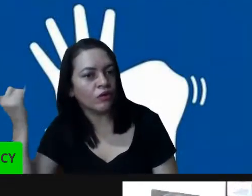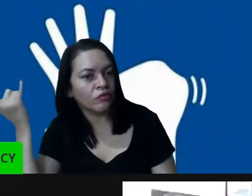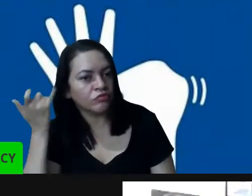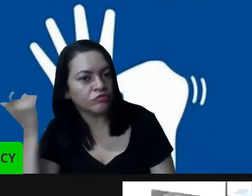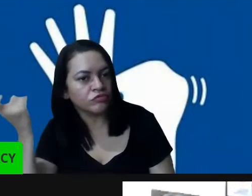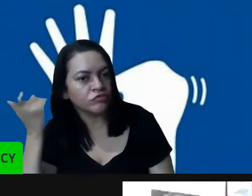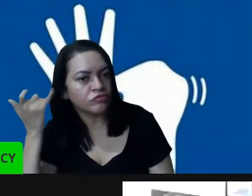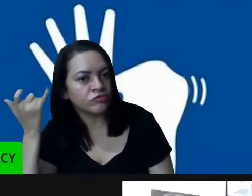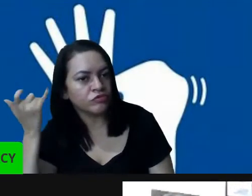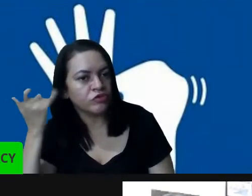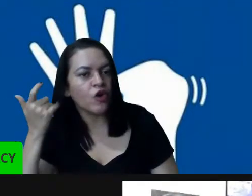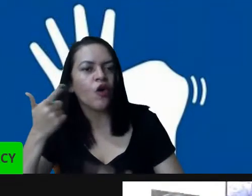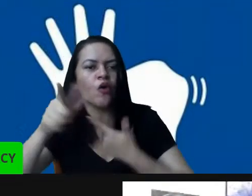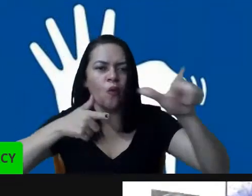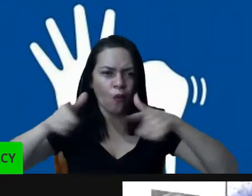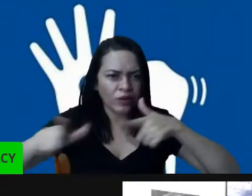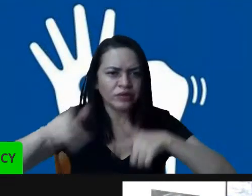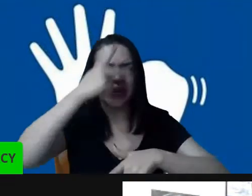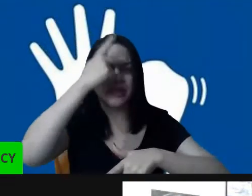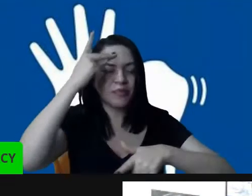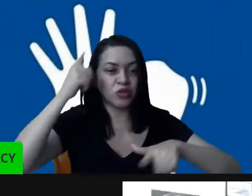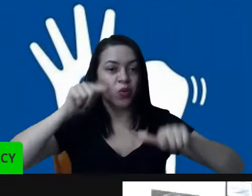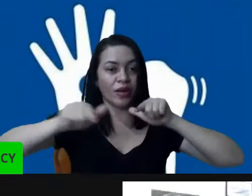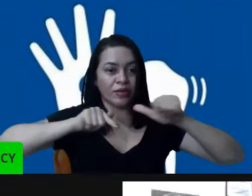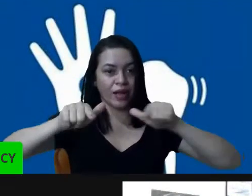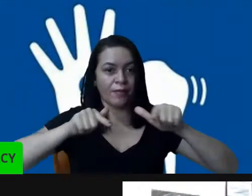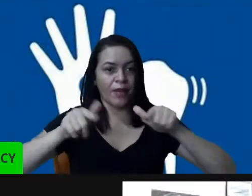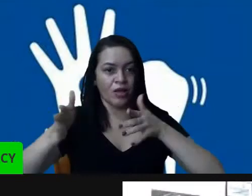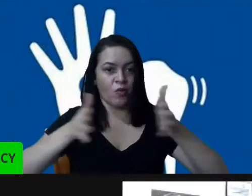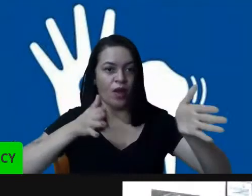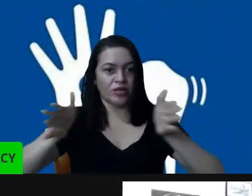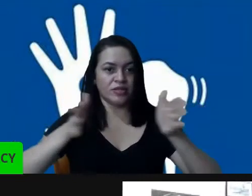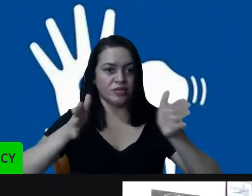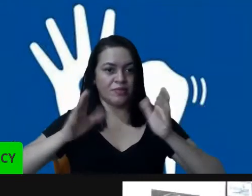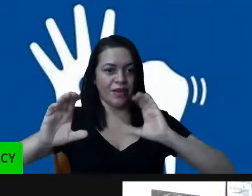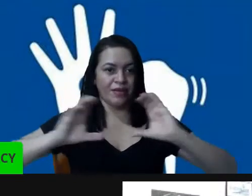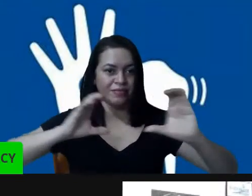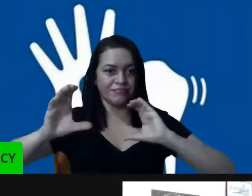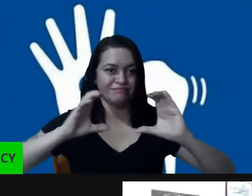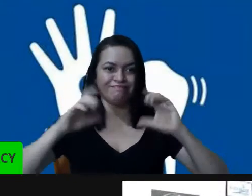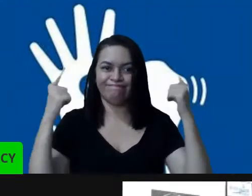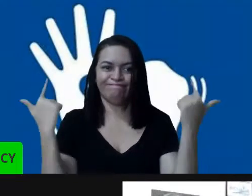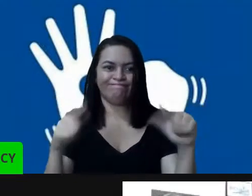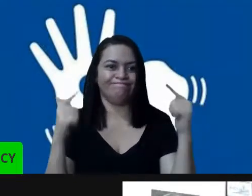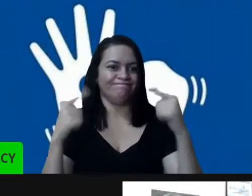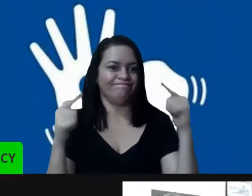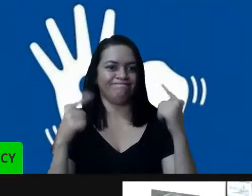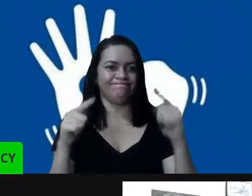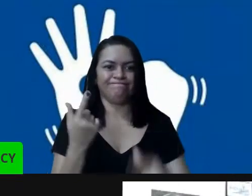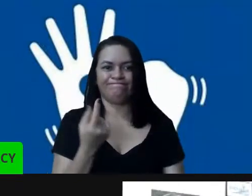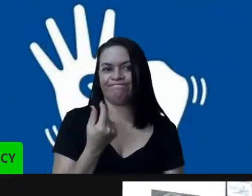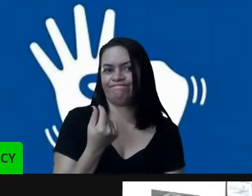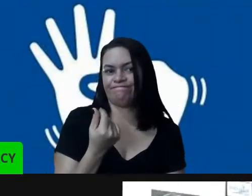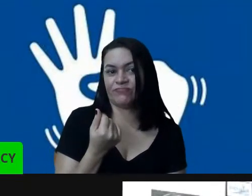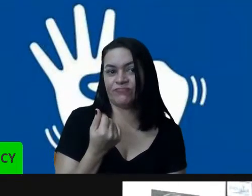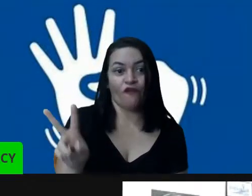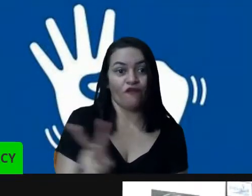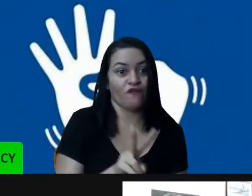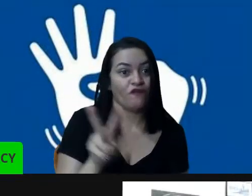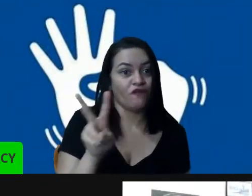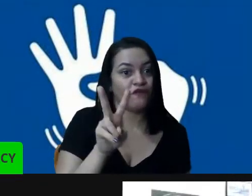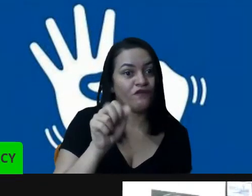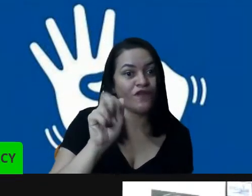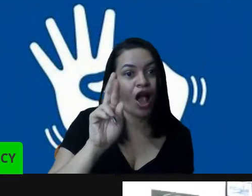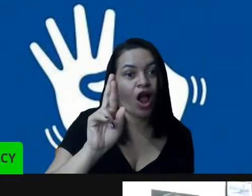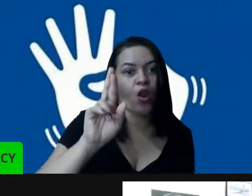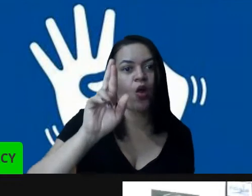trabalham com acessibilidade comunicacional é um trabalho que não tem preço, tem valor. Tem valor